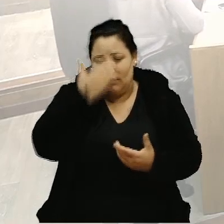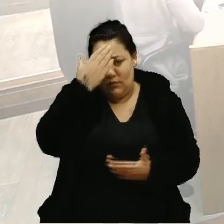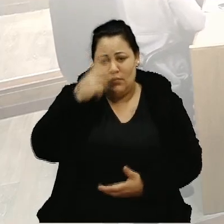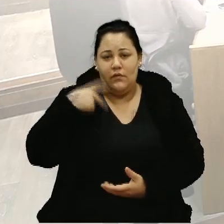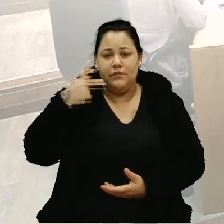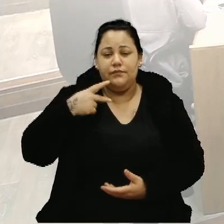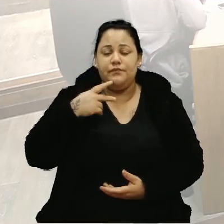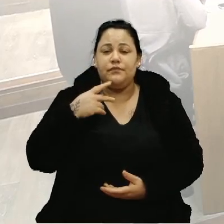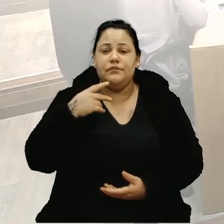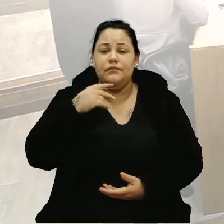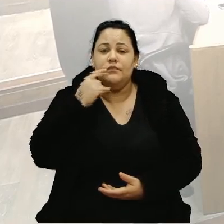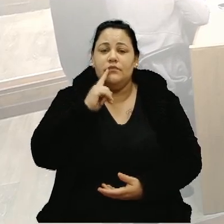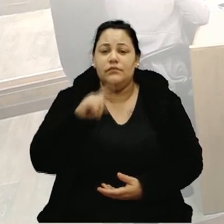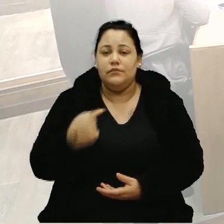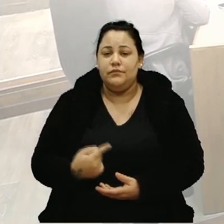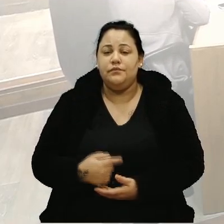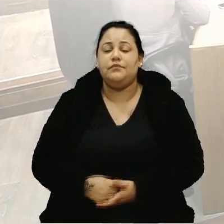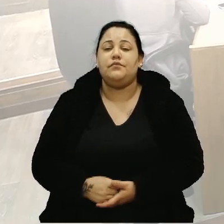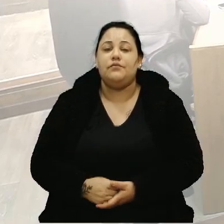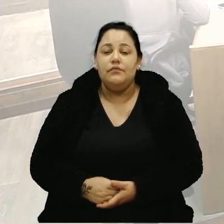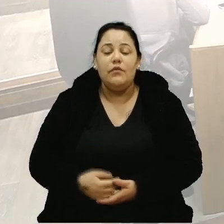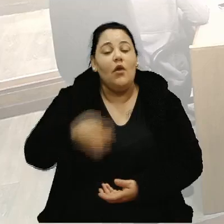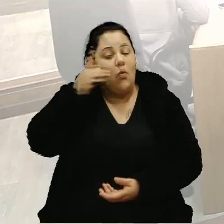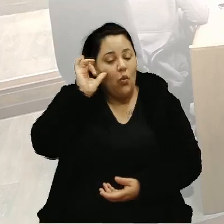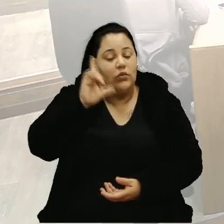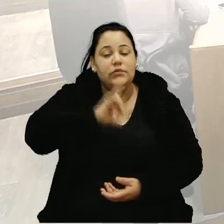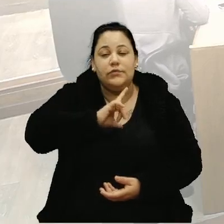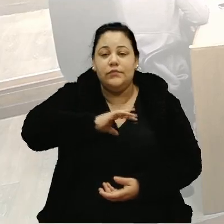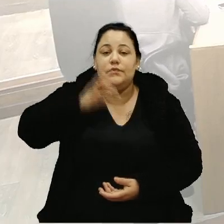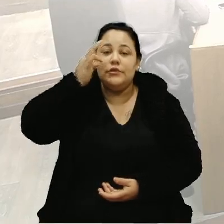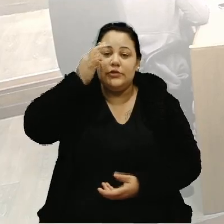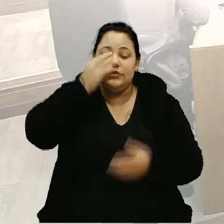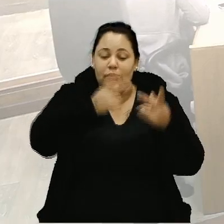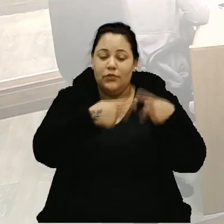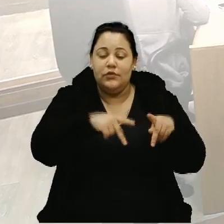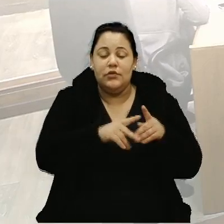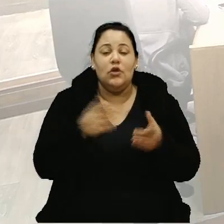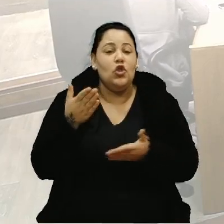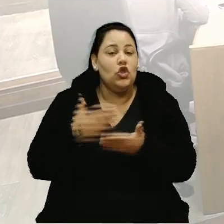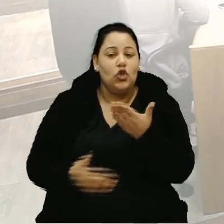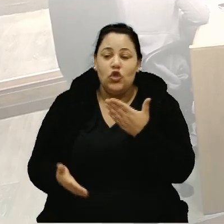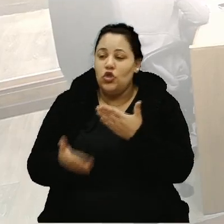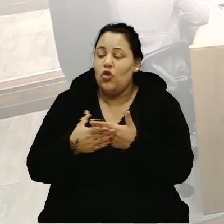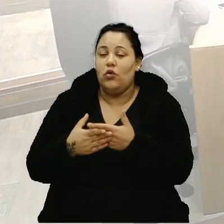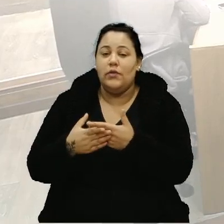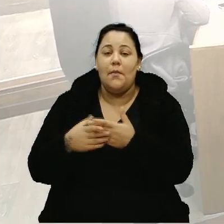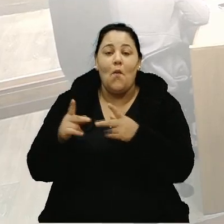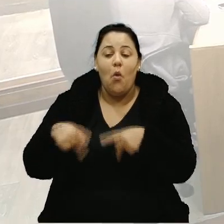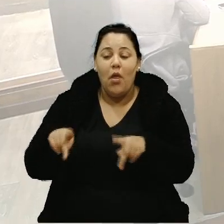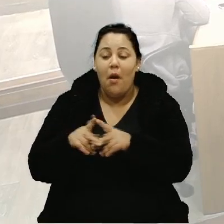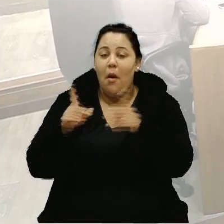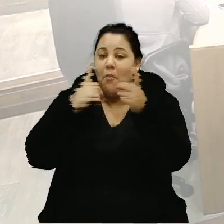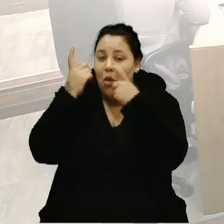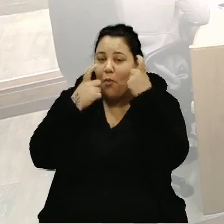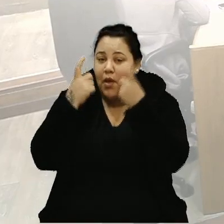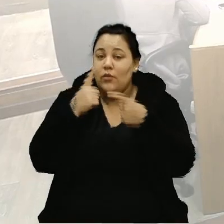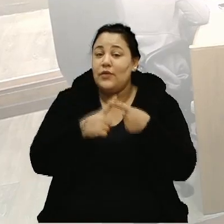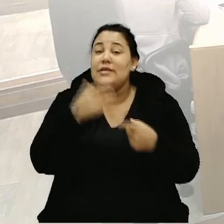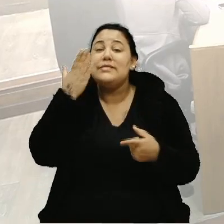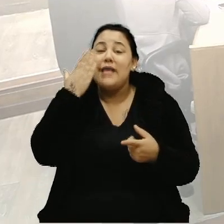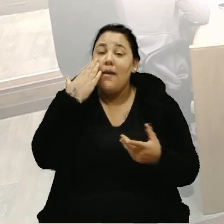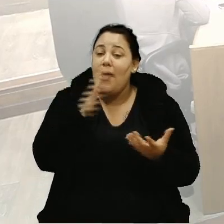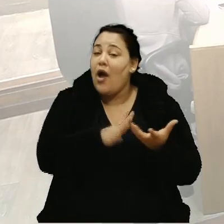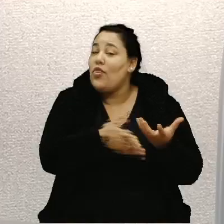estivemos ontem na comunidade do Risso e a população toda está muito preocupada, porque sabe que a Codeca ainda tem outras obras